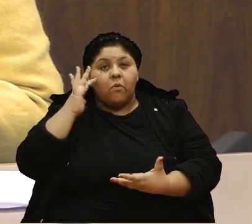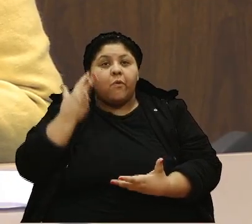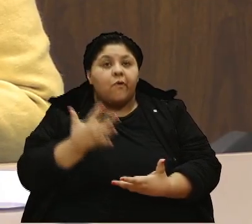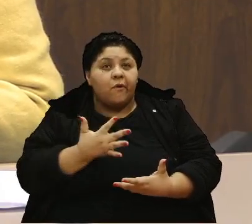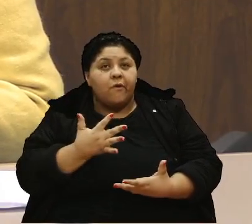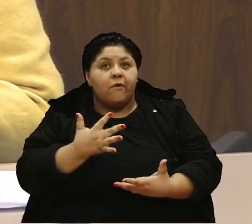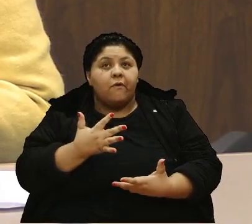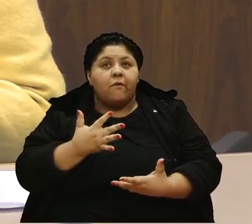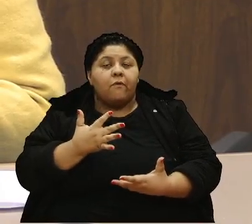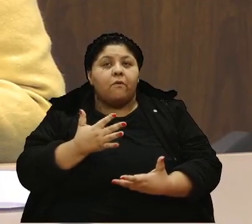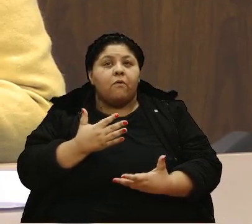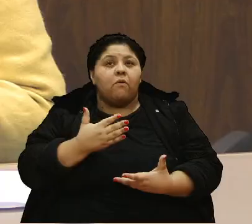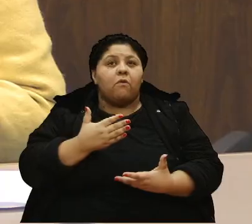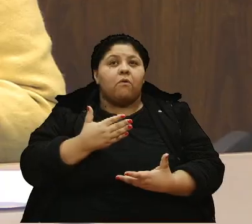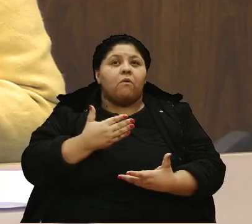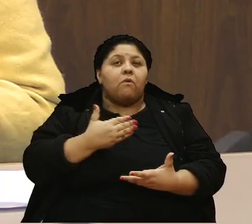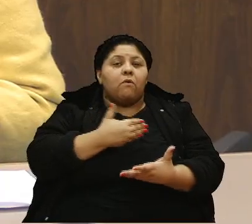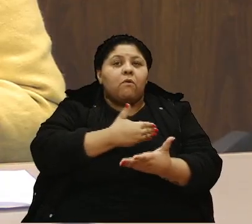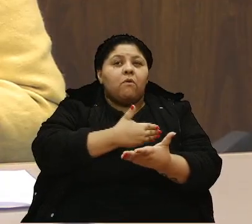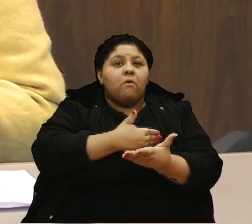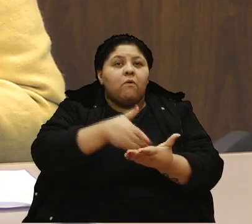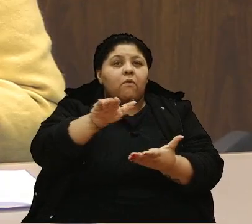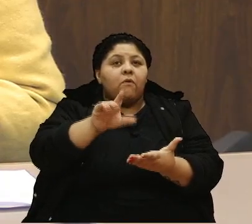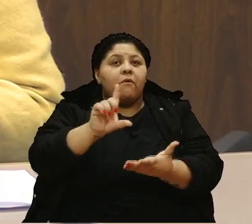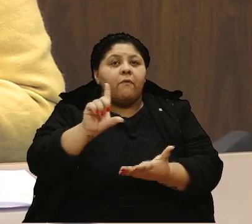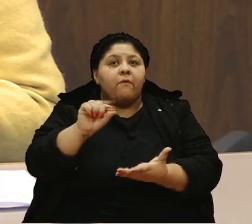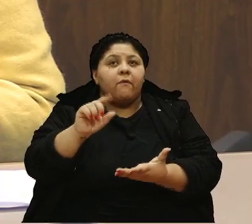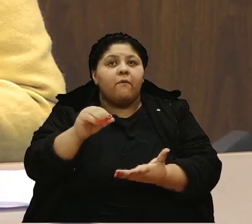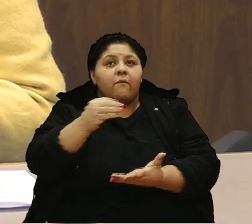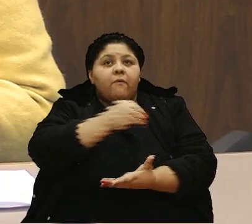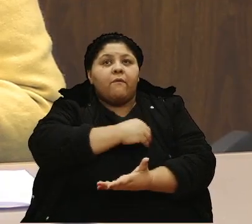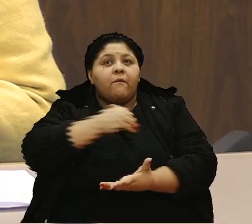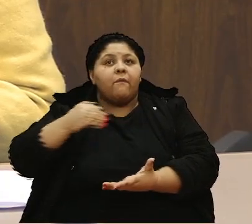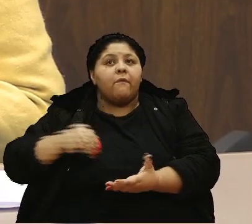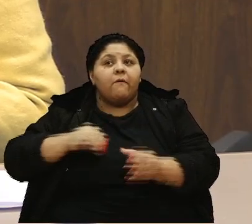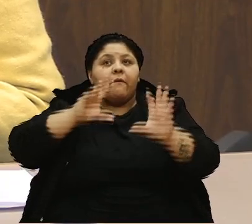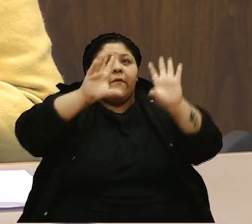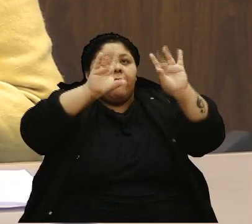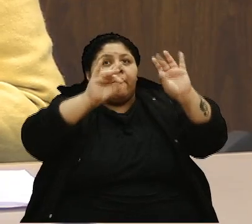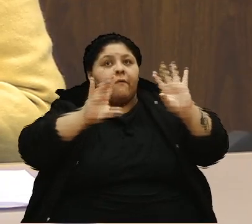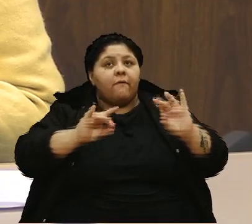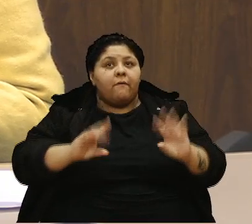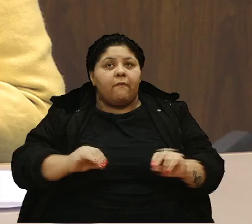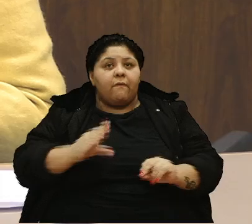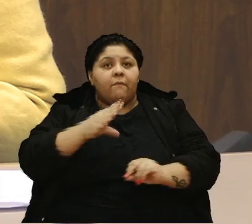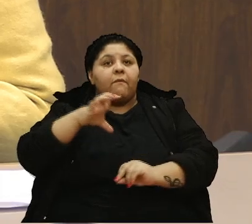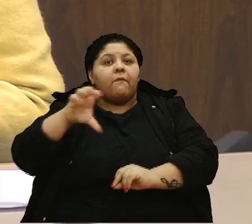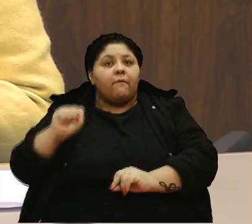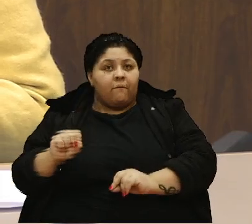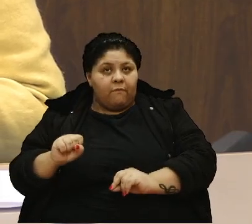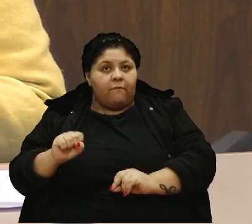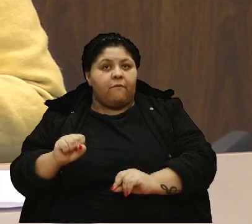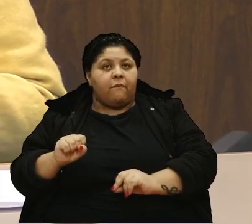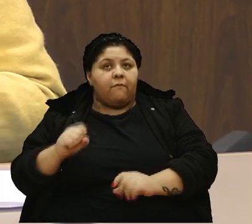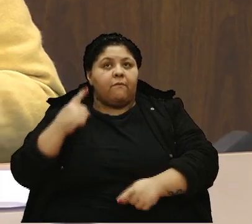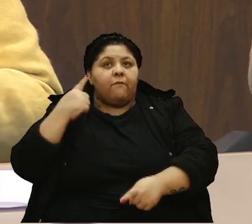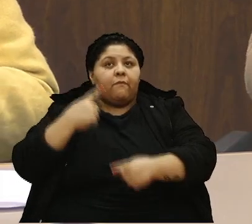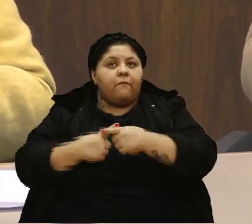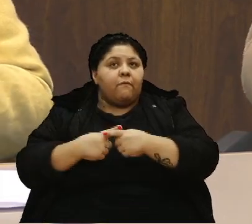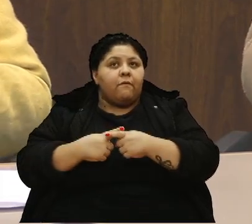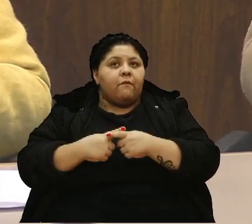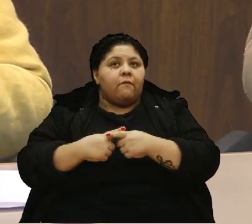da exoneração de 10 médicos especialistas do SES, devido